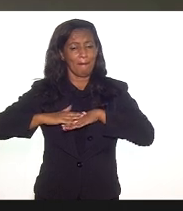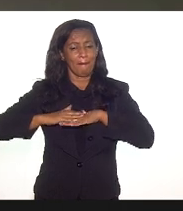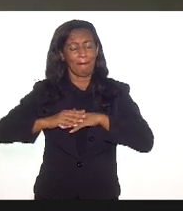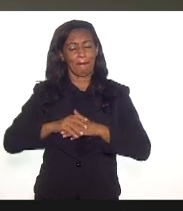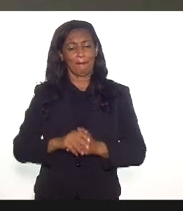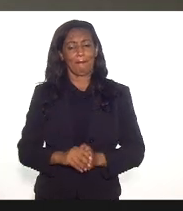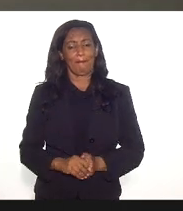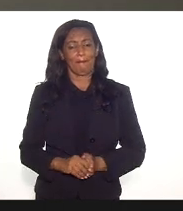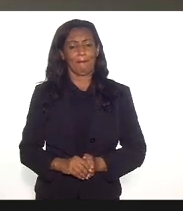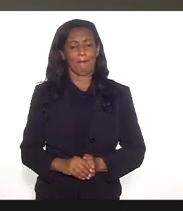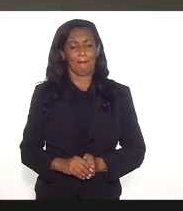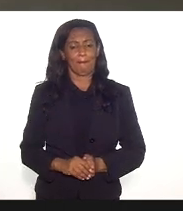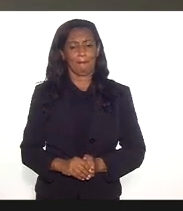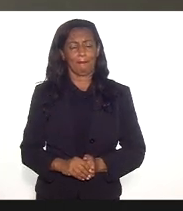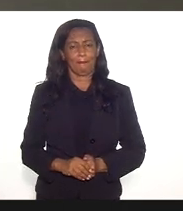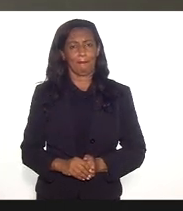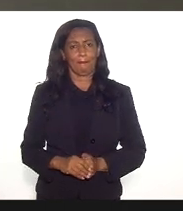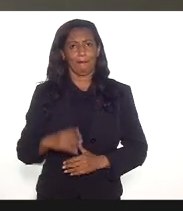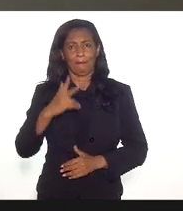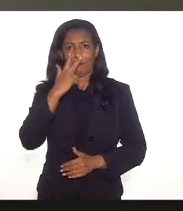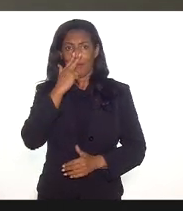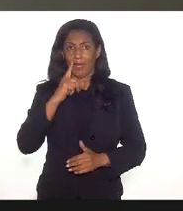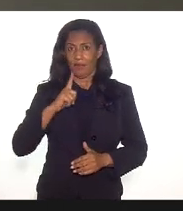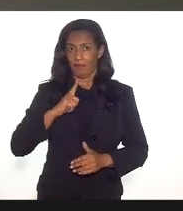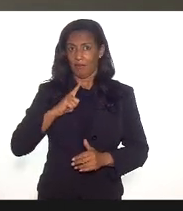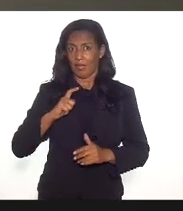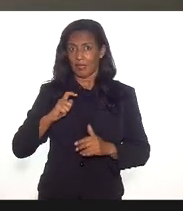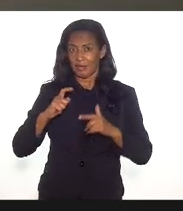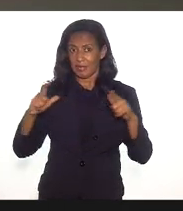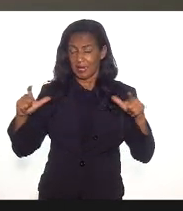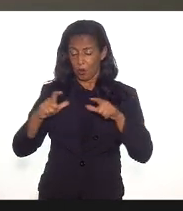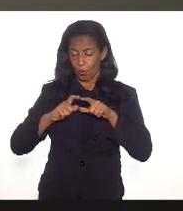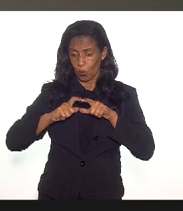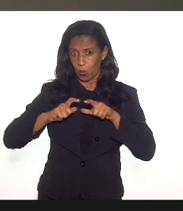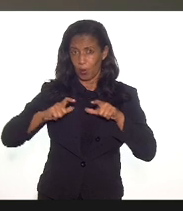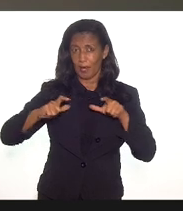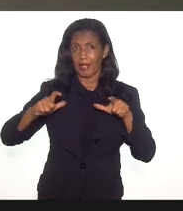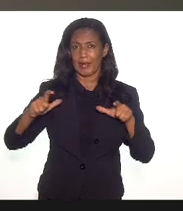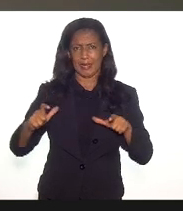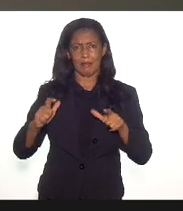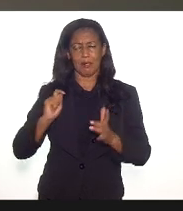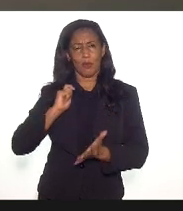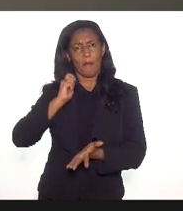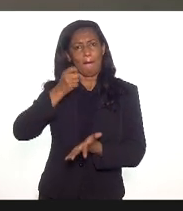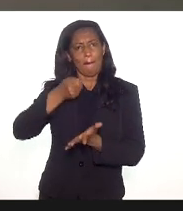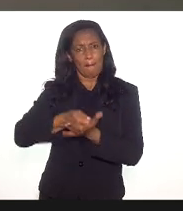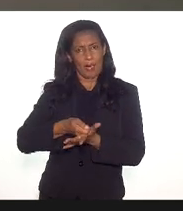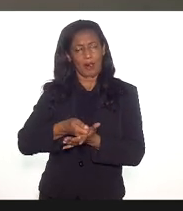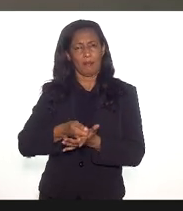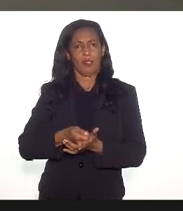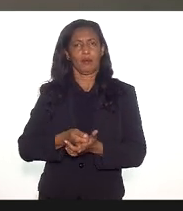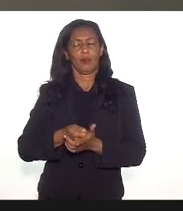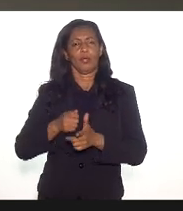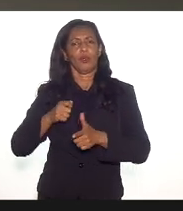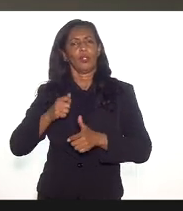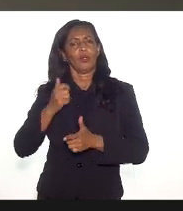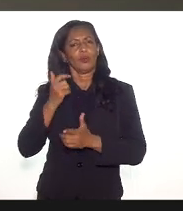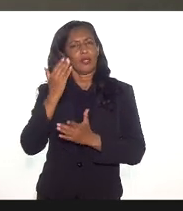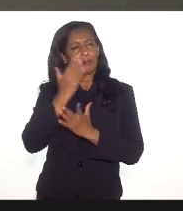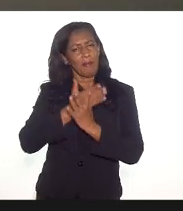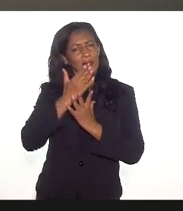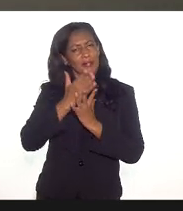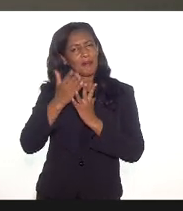menos incisivo, né? A gente vai ter um alongamento do pagamento do serviço da dívida. Então, o